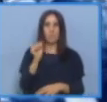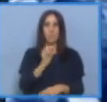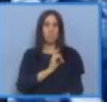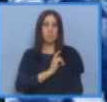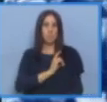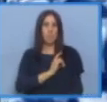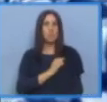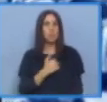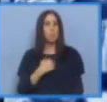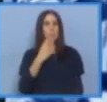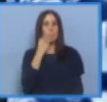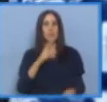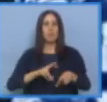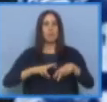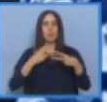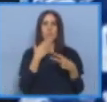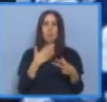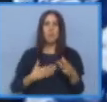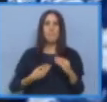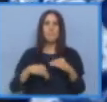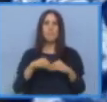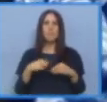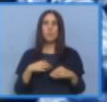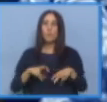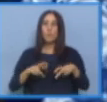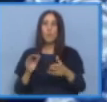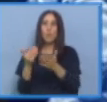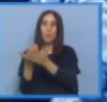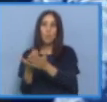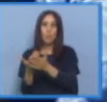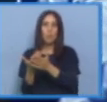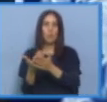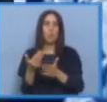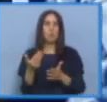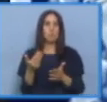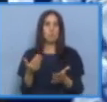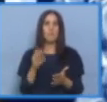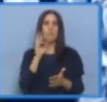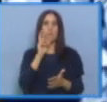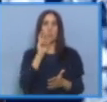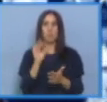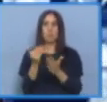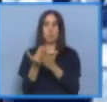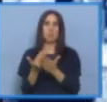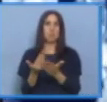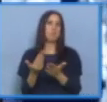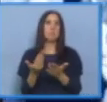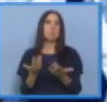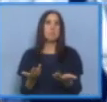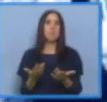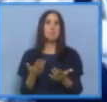pessoal, eu penso que vou enriquecer-me, mas também vou enriquecê-lo dando-lhe valor